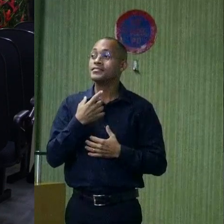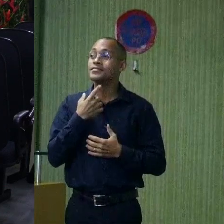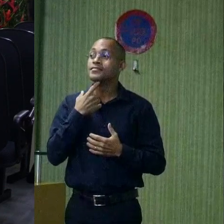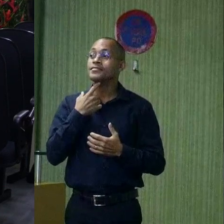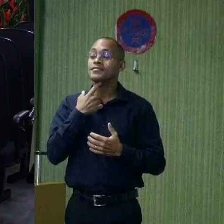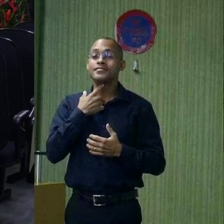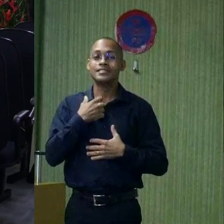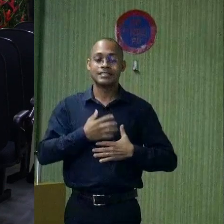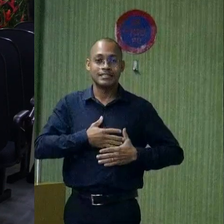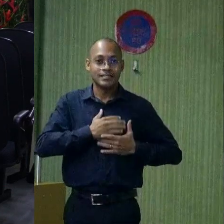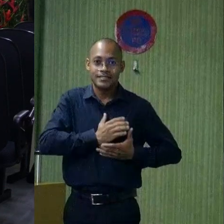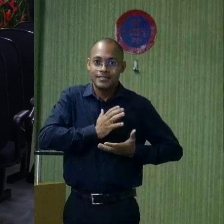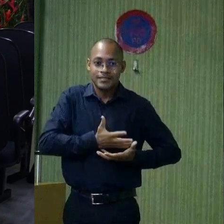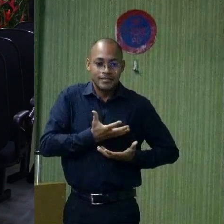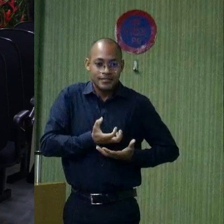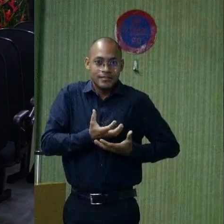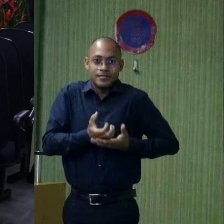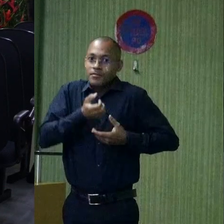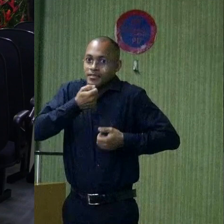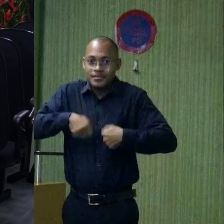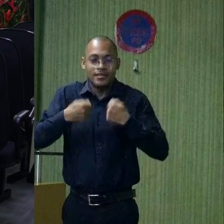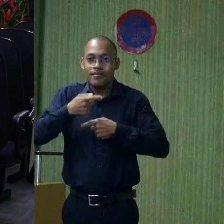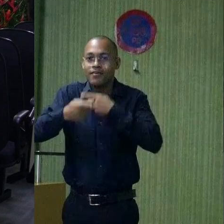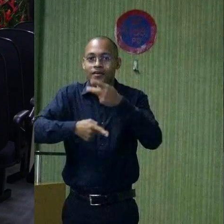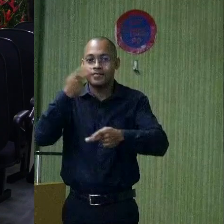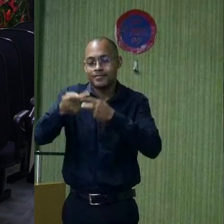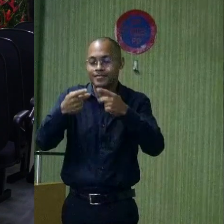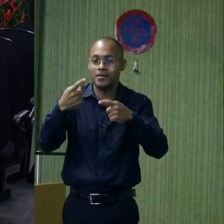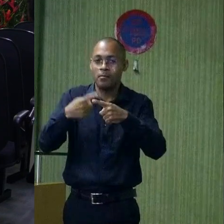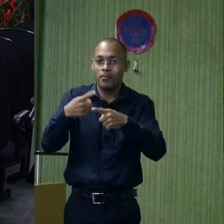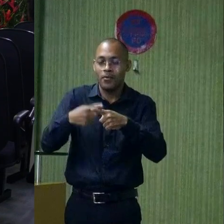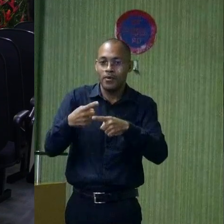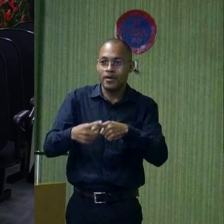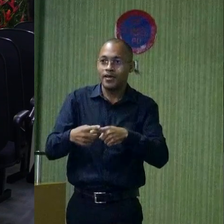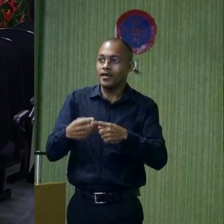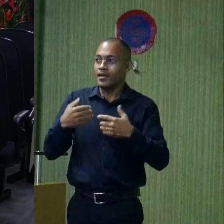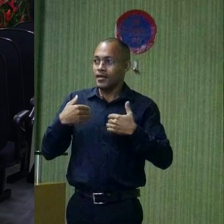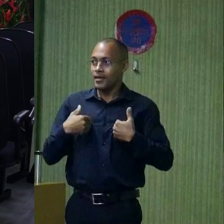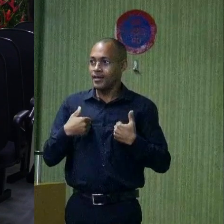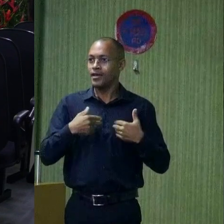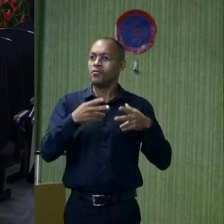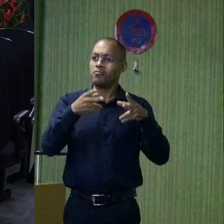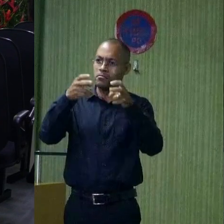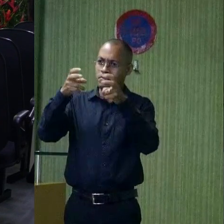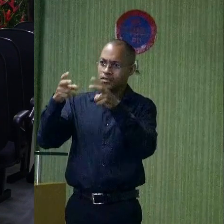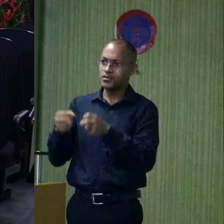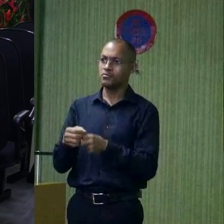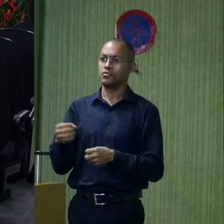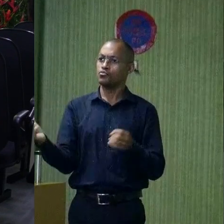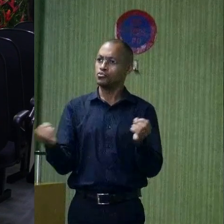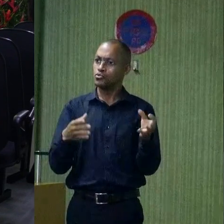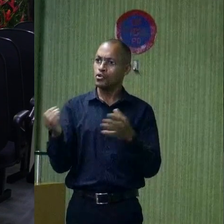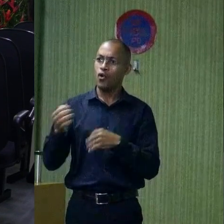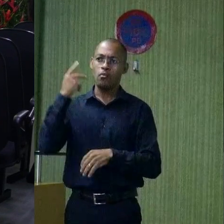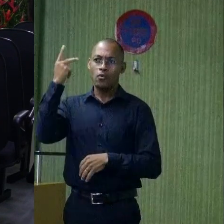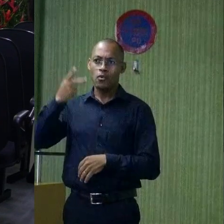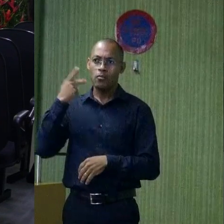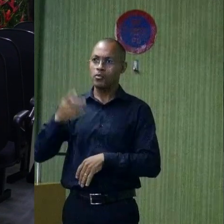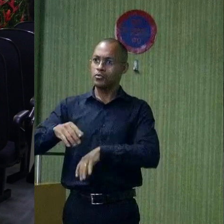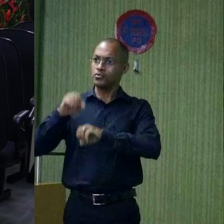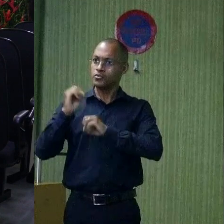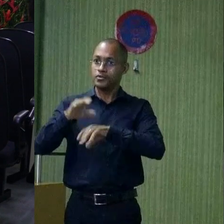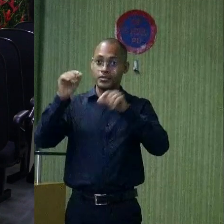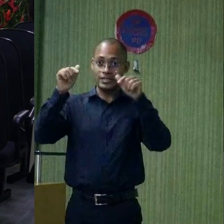no meu coração e que eu preciso dizer porque tô vendo muitos novos promotores da educação e aqui nessa